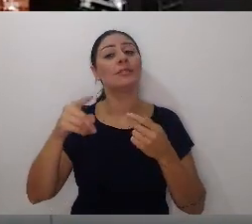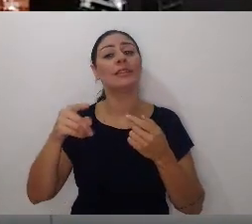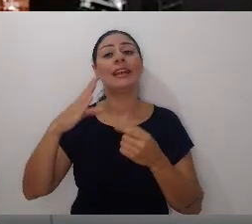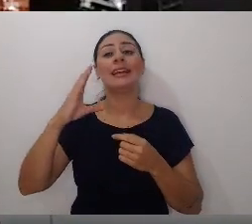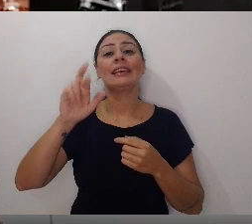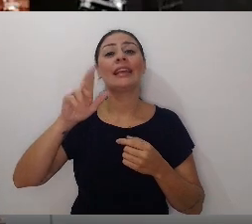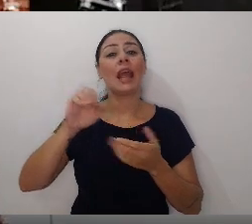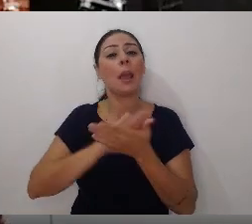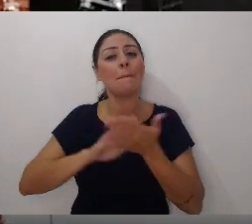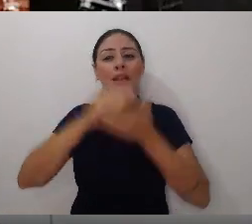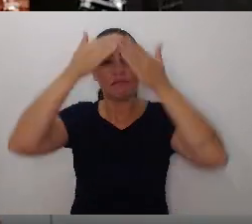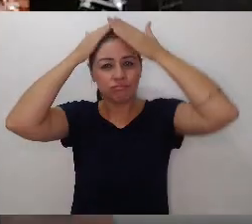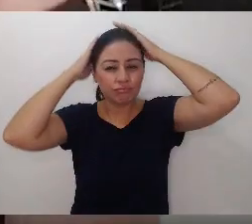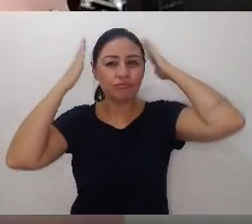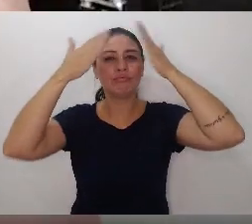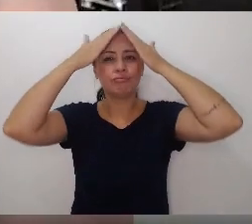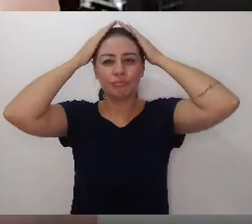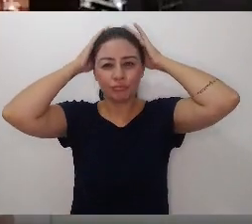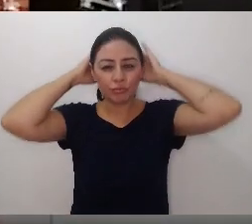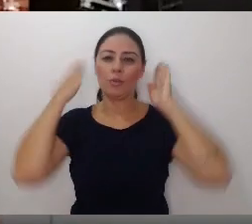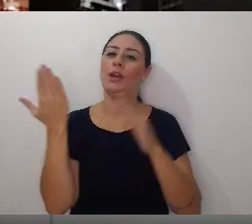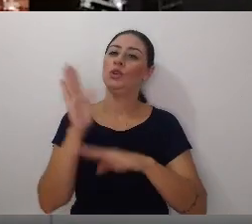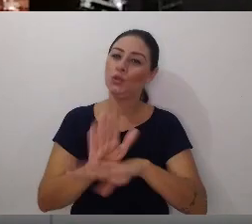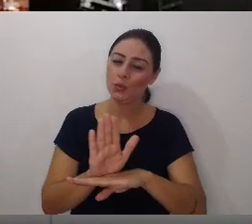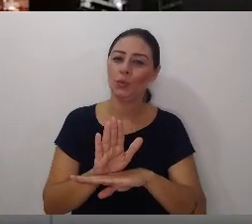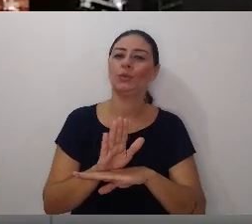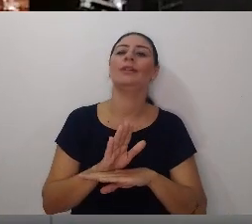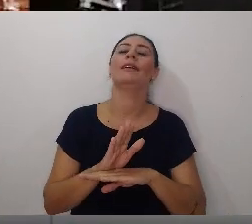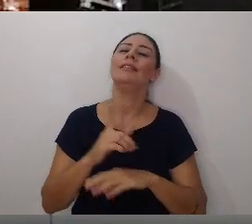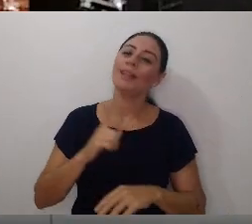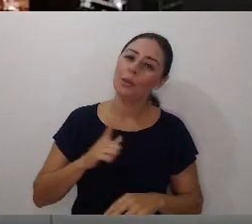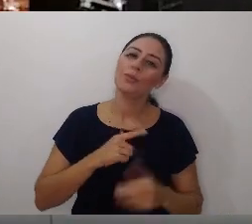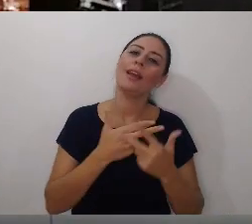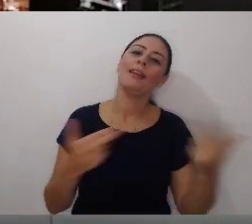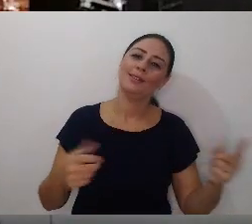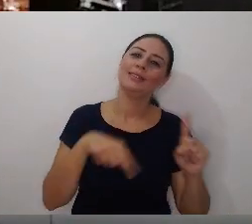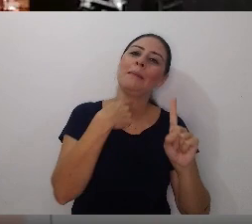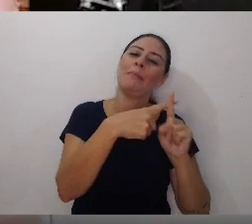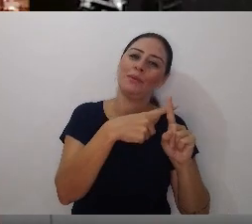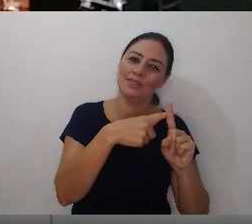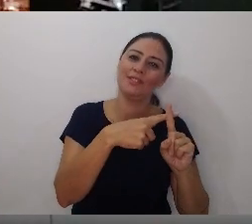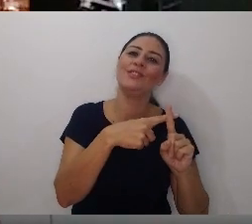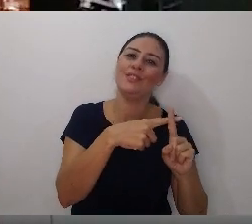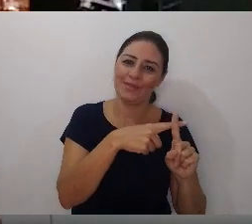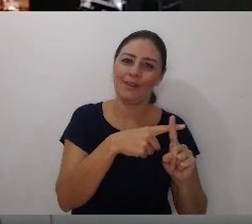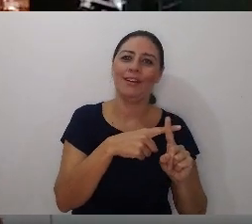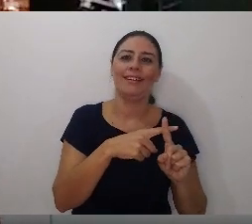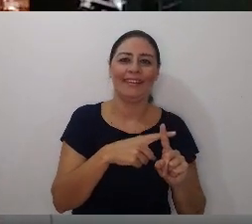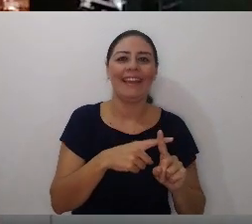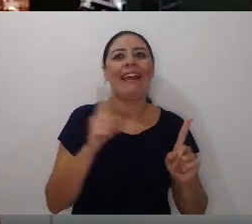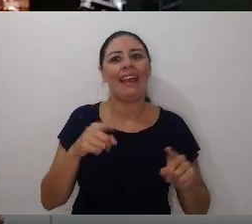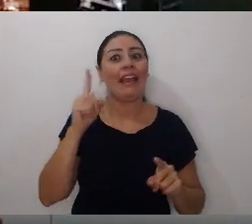encaracolado, é a hora dos banhos de creme. Colocar um banho de creme ali para assistir. Então, tem vantagens, tem um